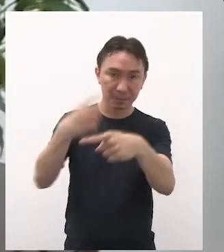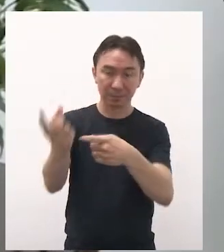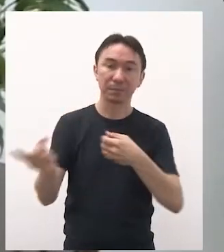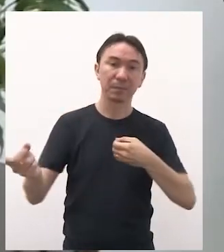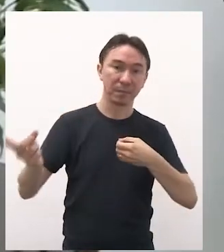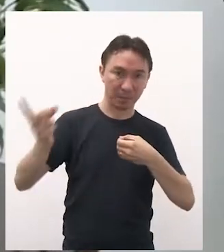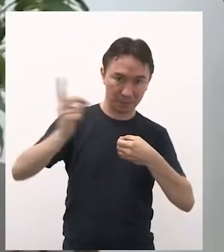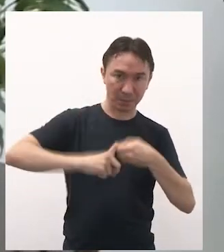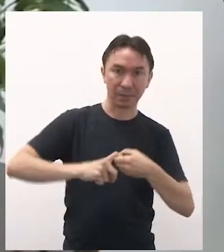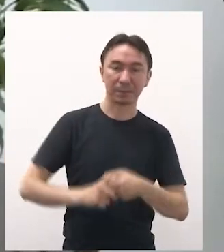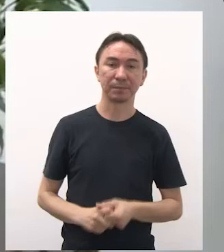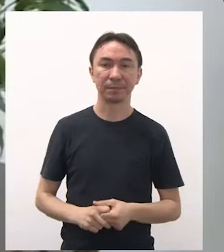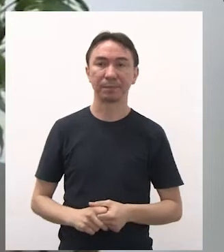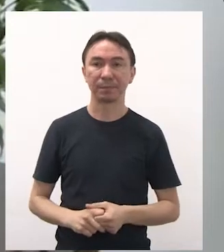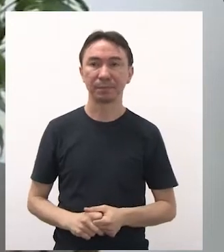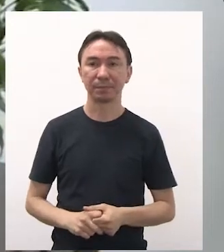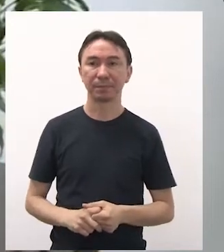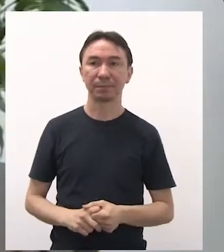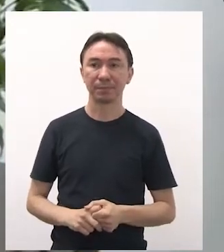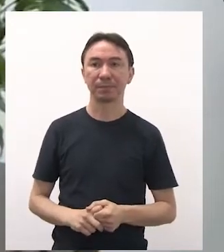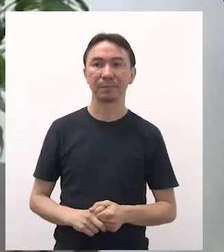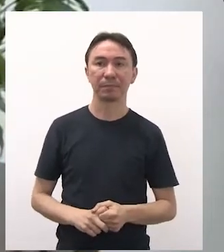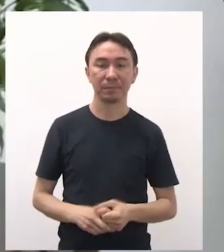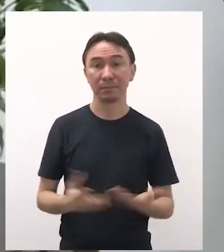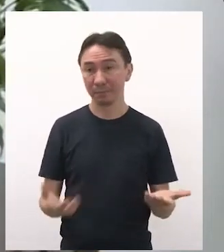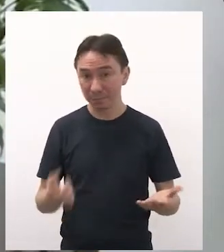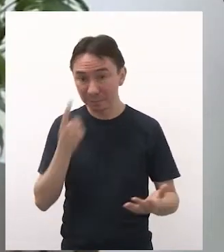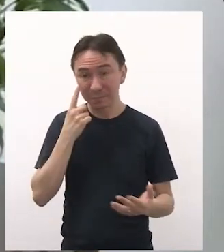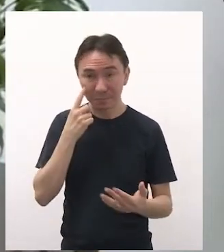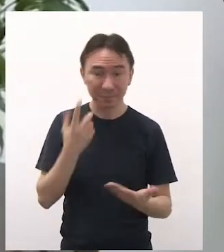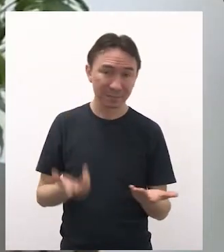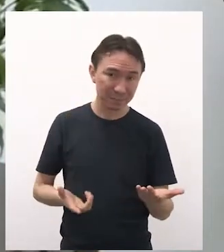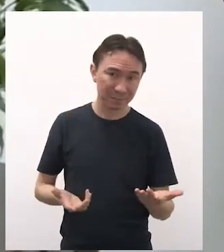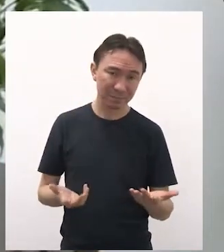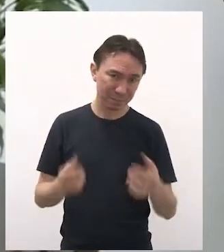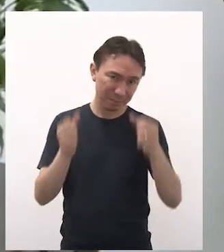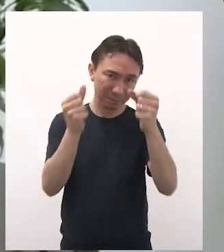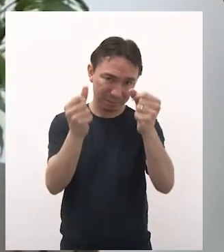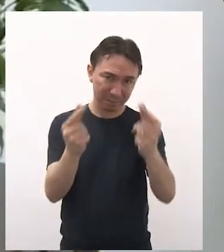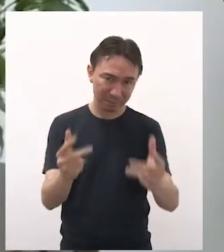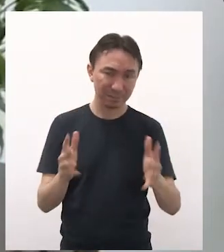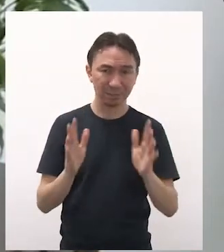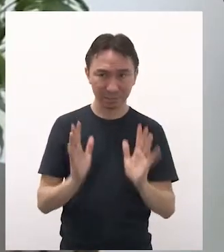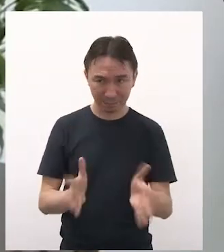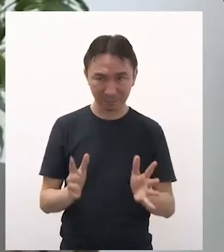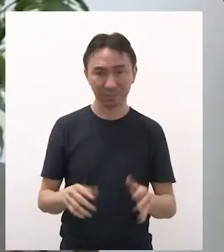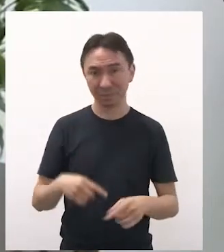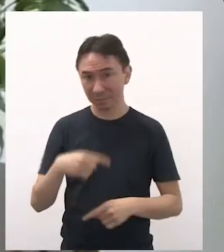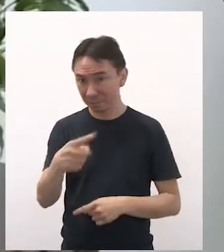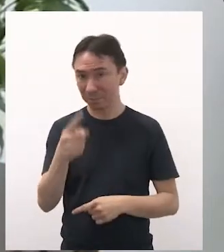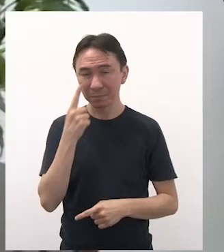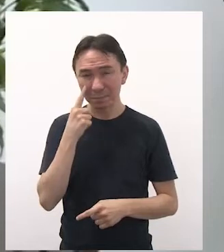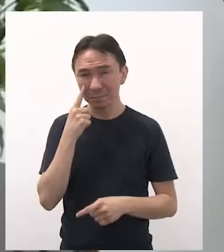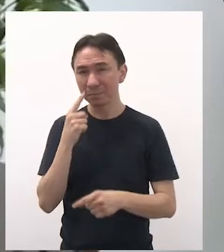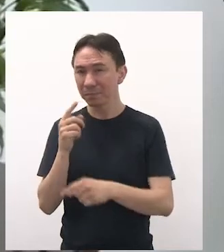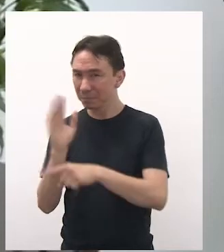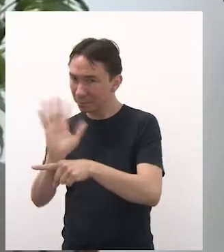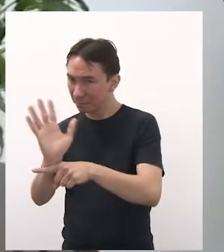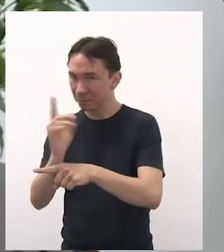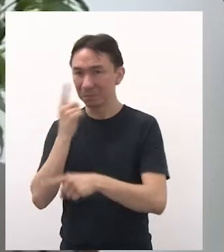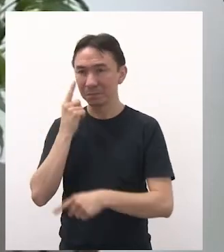mais um pouquinho. Por enquanto, é isso que nós gostaríamos de falar para vocês e até já. Então, por favor, o